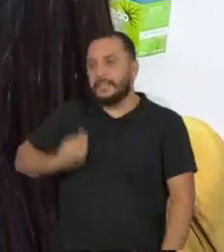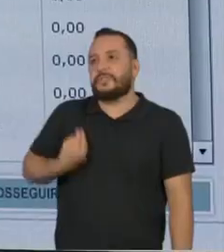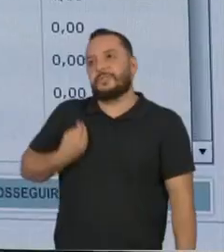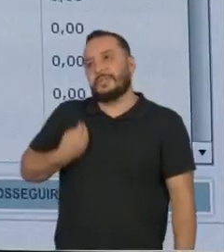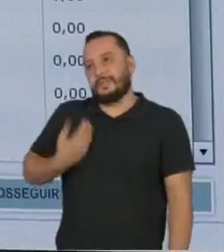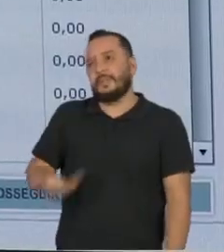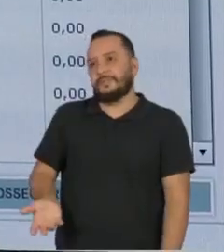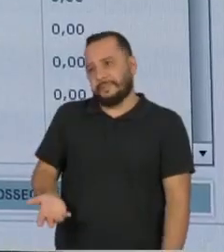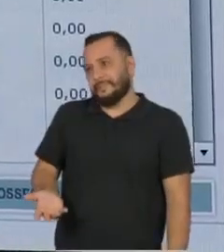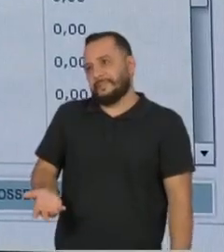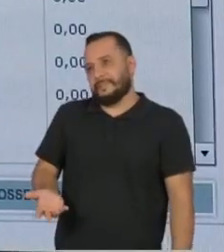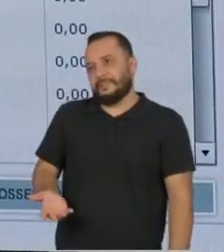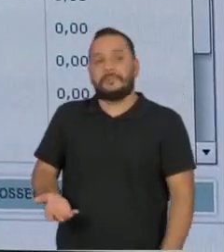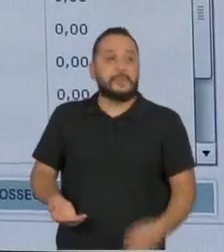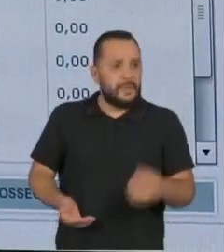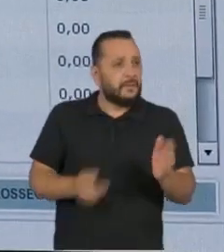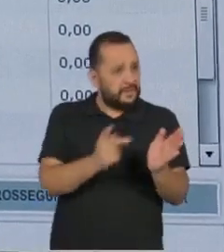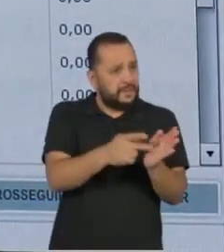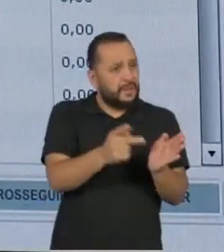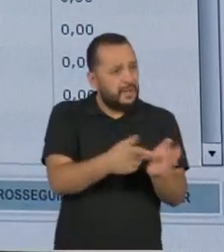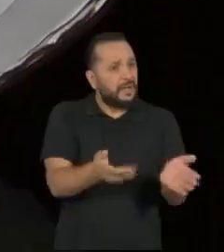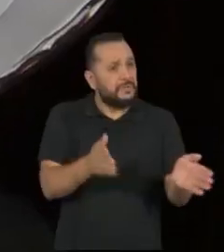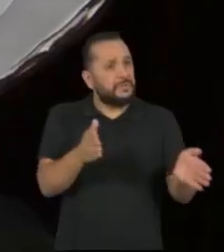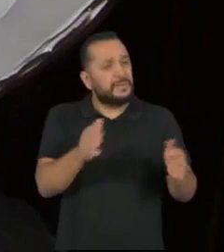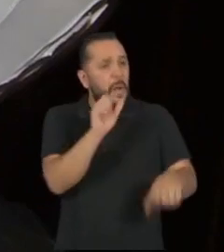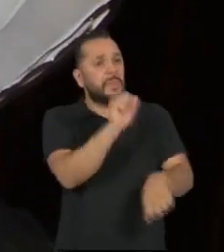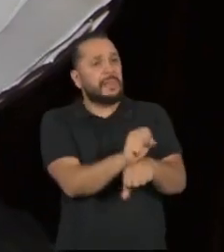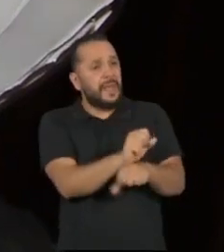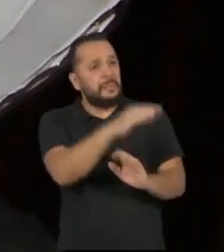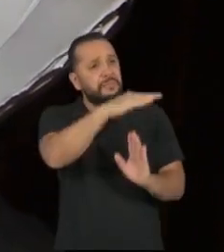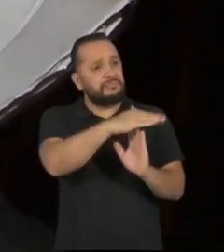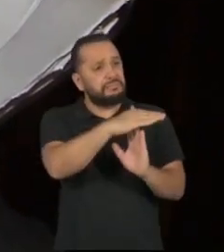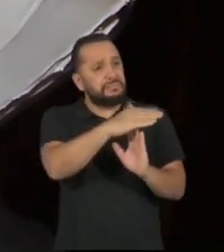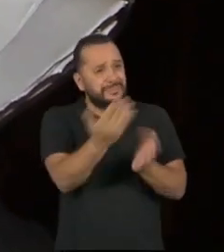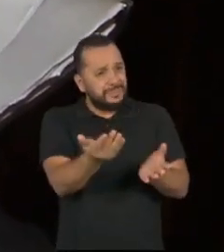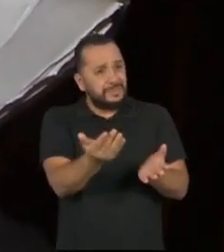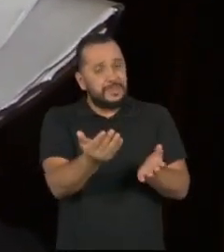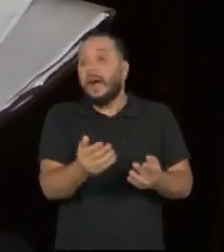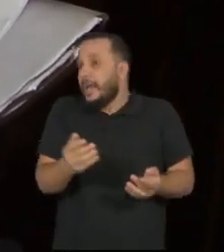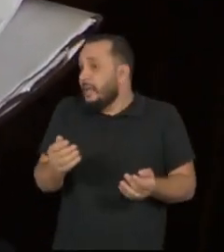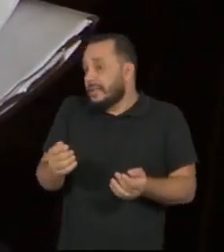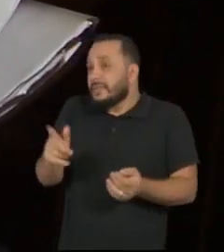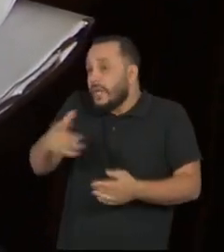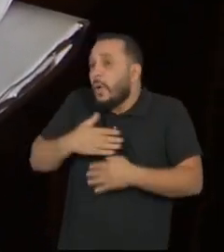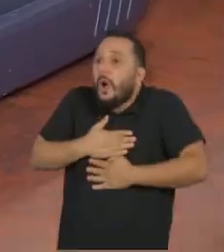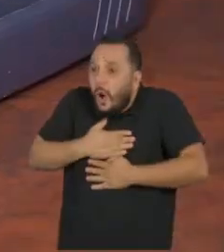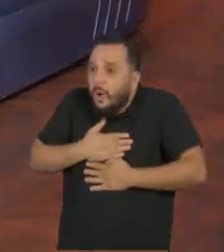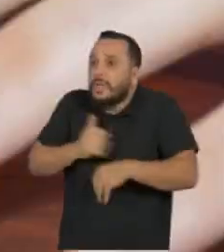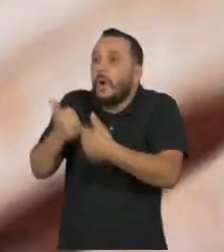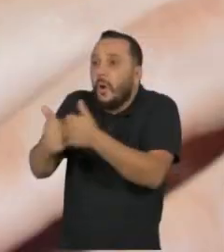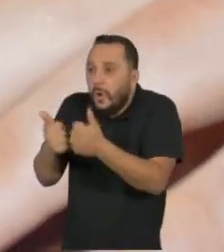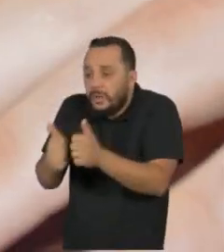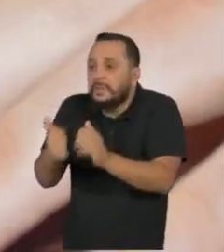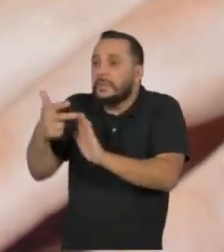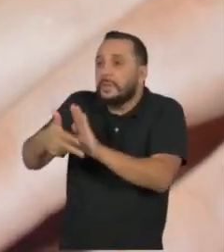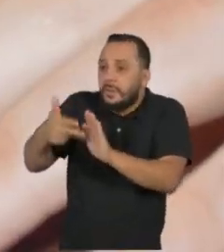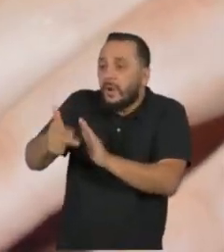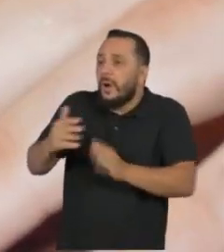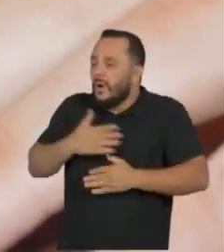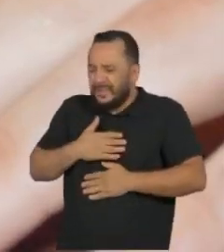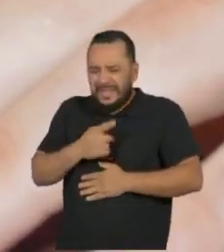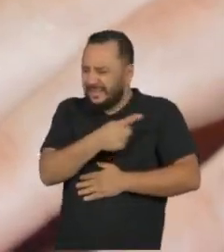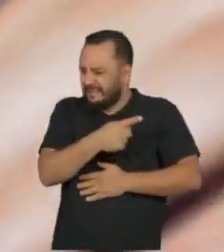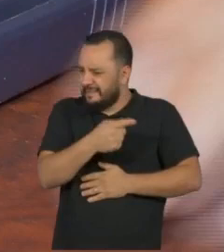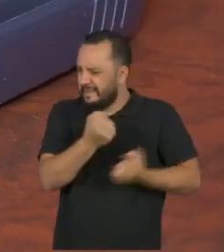pensar que é durante um tempo, né? Que é um tempo. E de repente, vai que você gosta, né? Vai que você passa 6 meses sem o carro e fala, gente, não é que eu